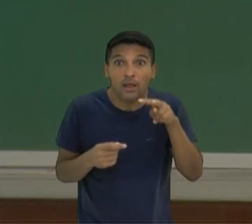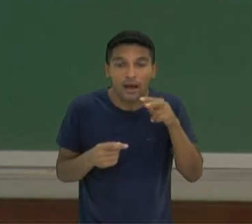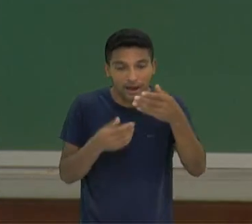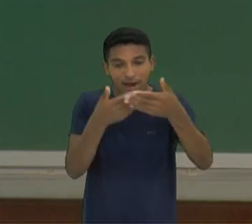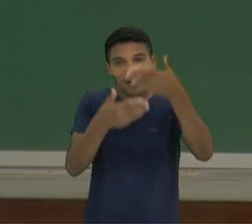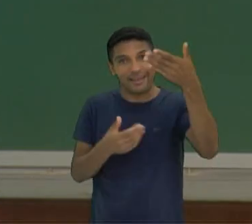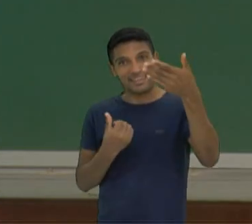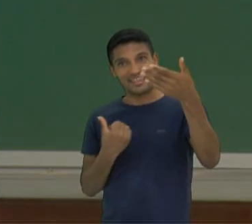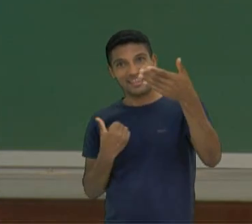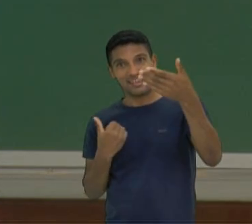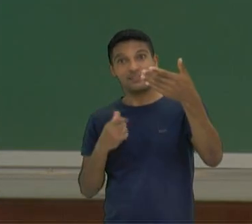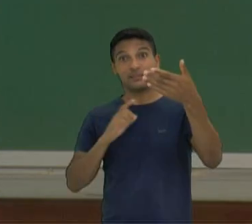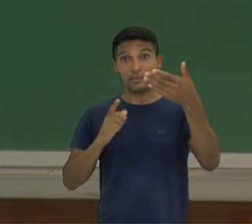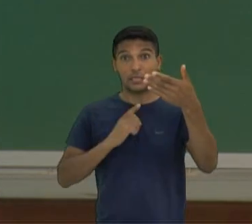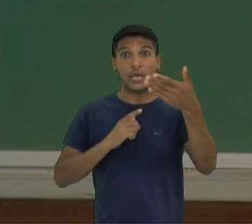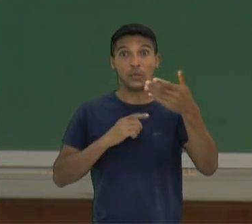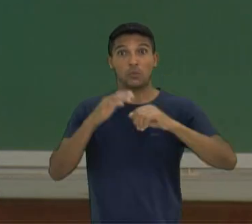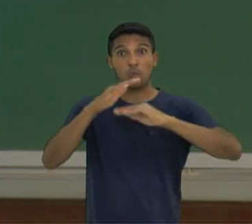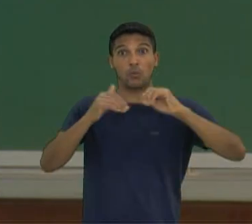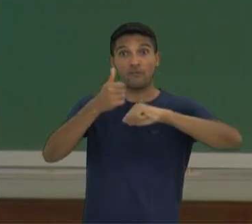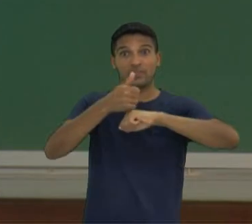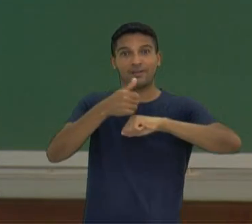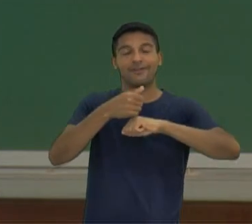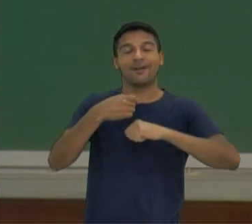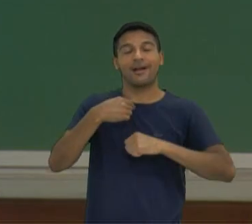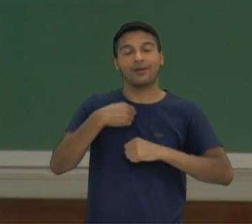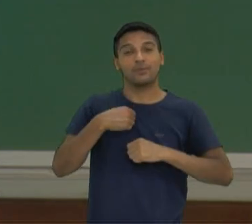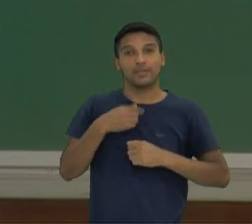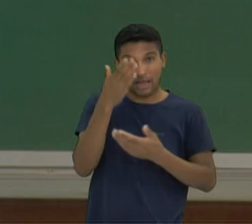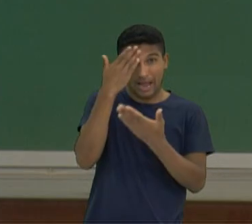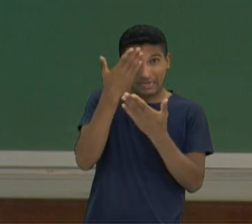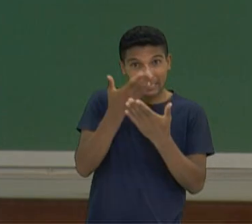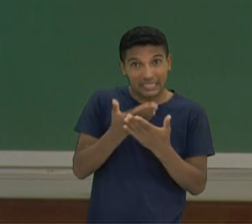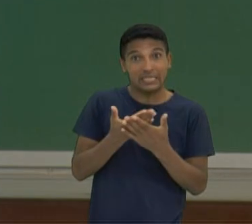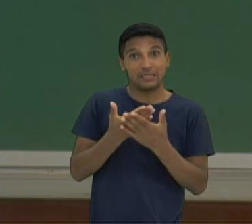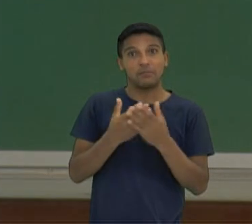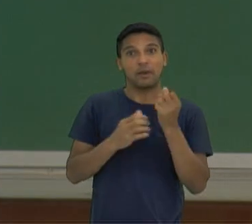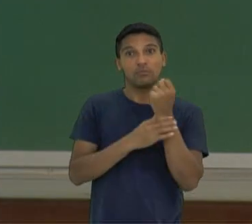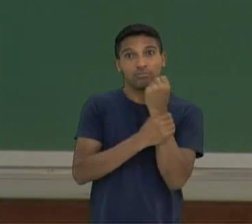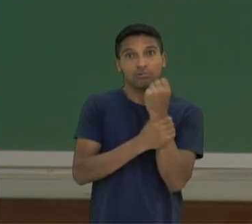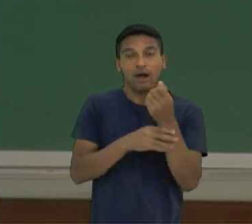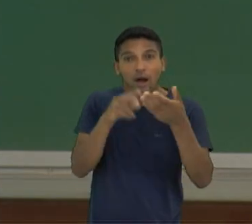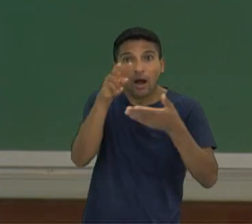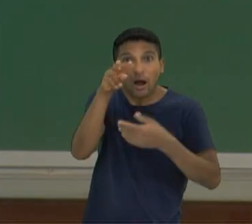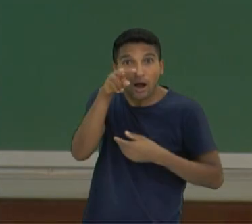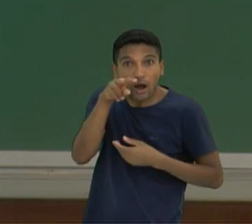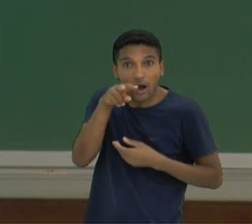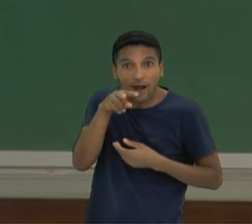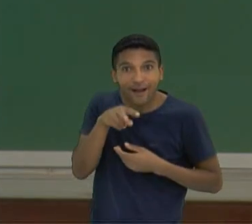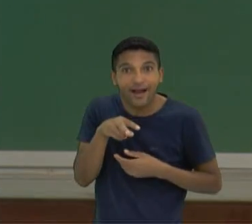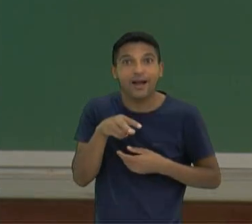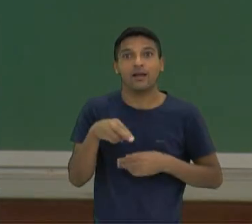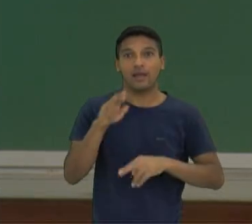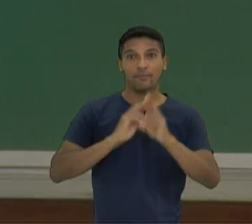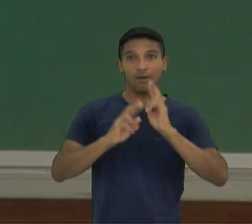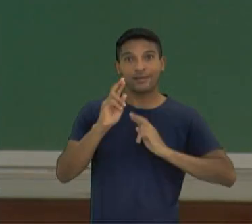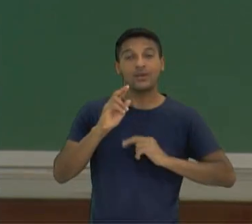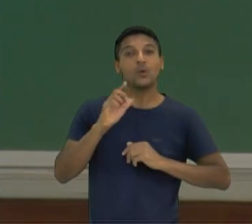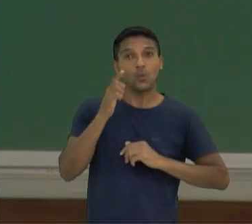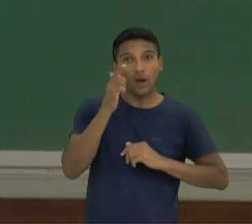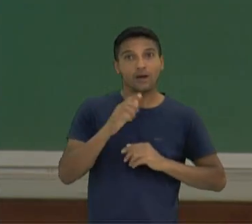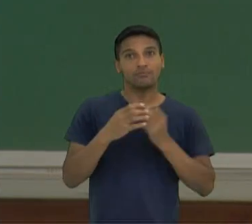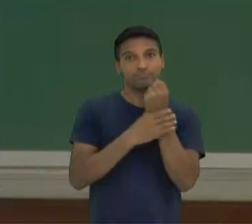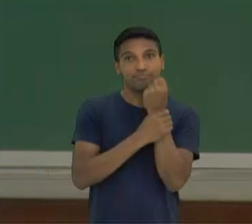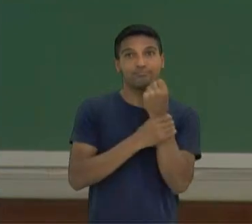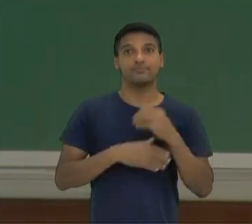sendo entrevistado e fica mais confiante sobre a temática e sobre as respostas encontradas. Agora vamos